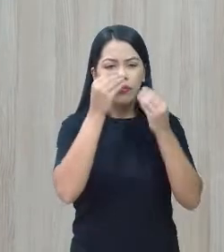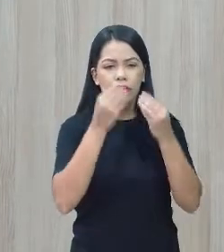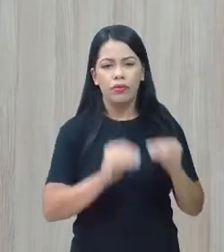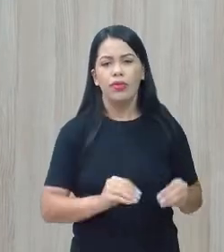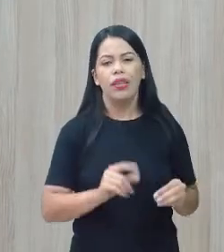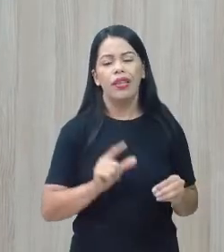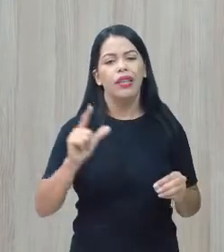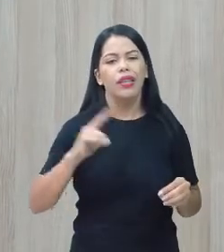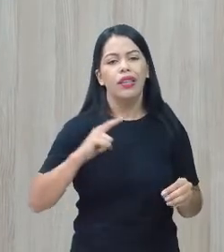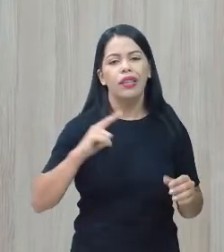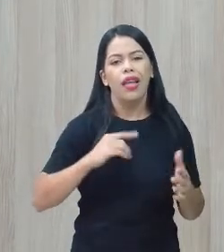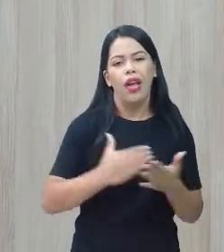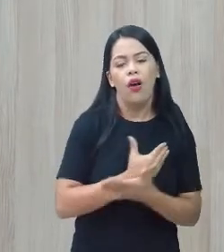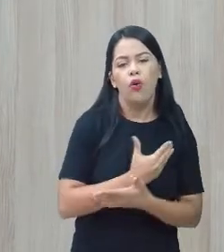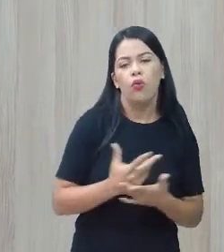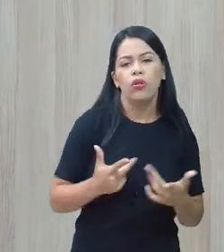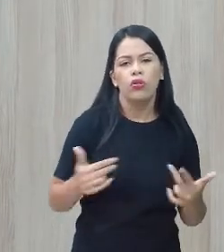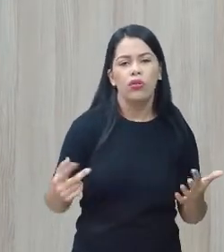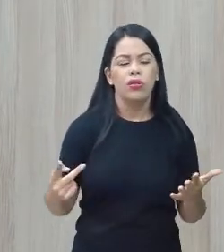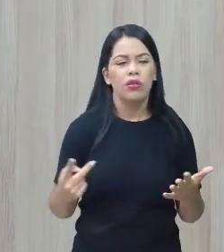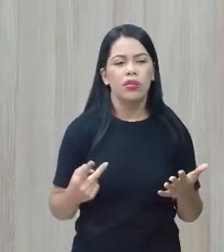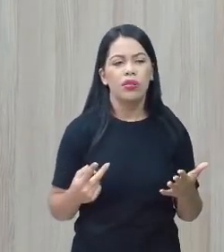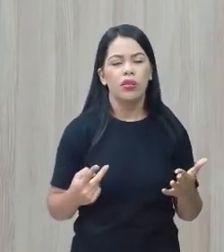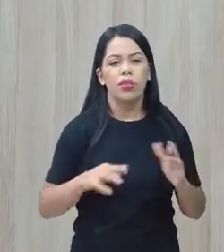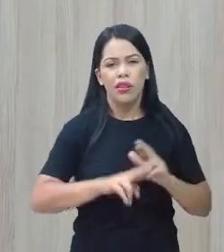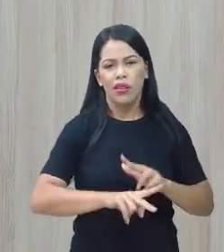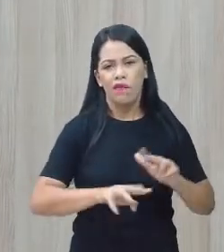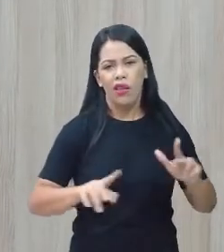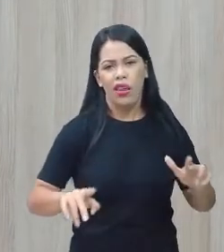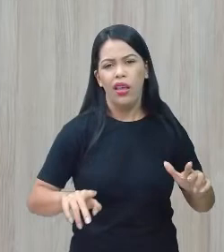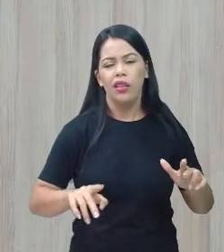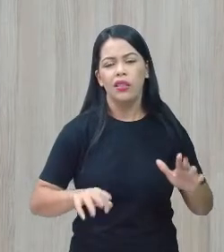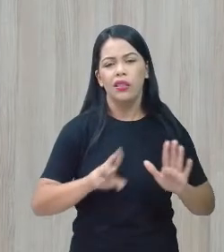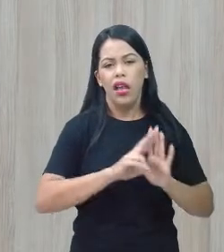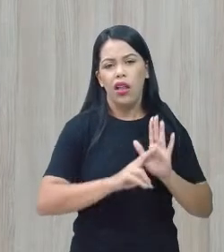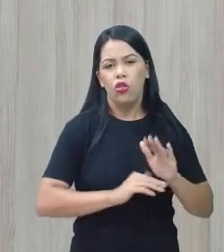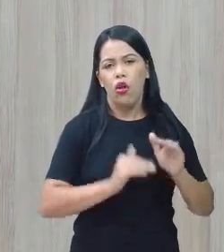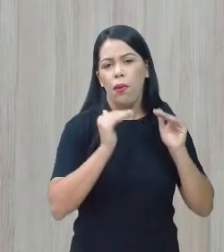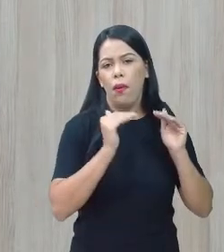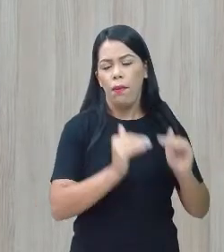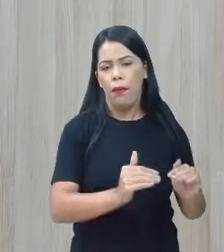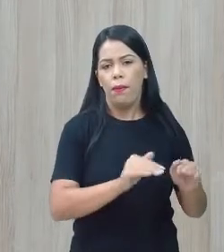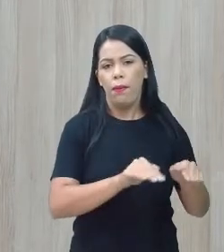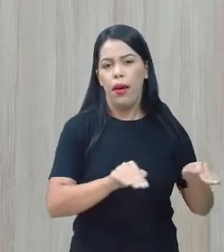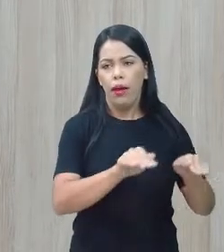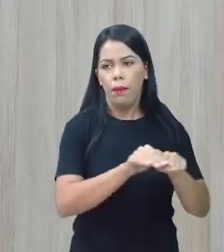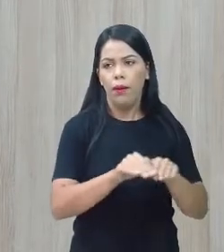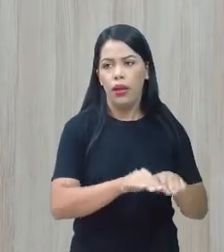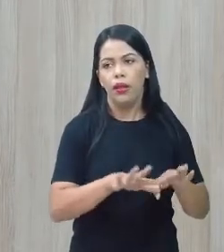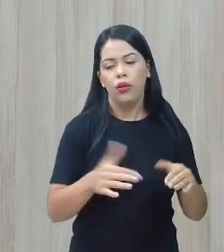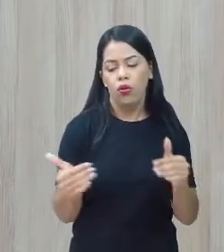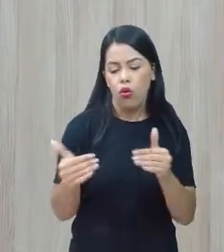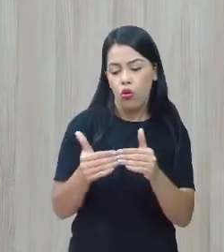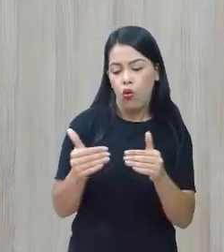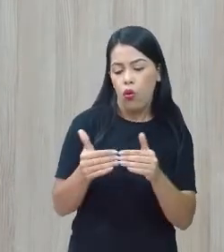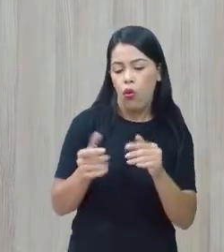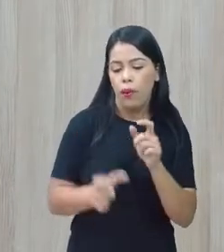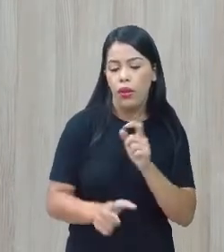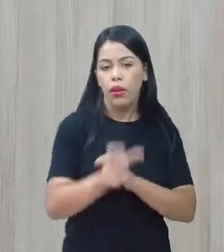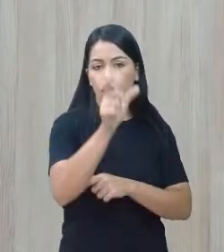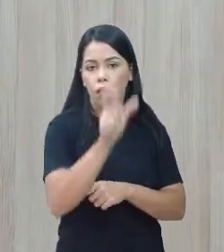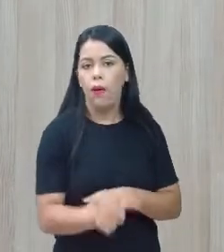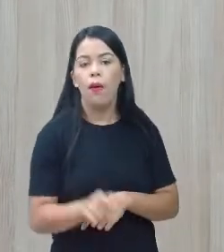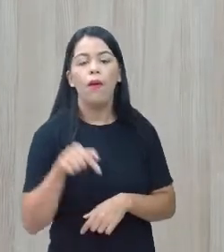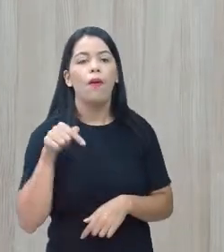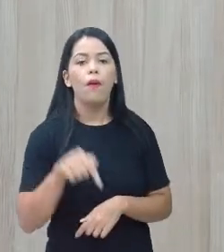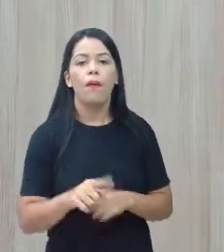não impede a sua poética e sua lírica, mas que sim, combina com a persona do eu lírico, né? Porque a gente tem